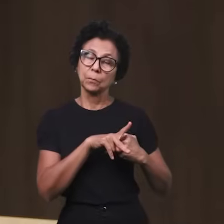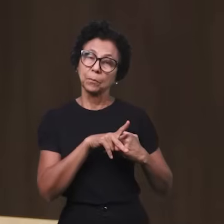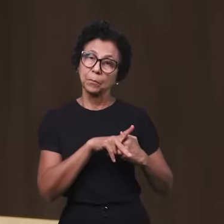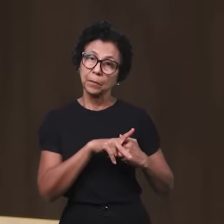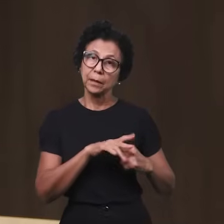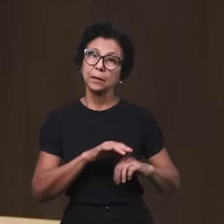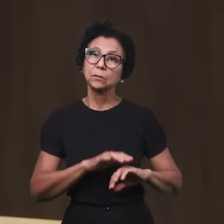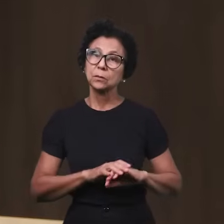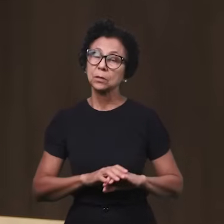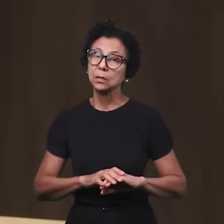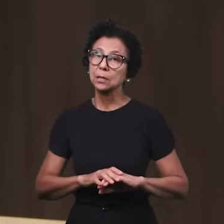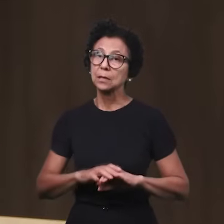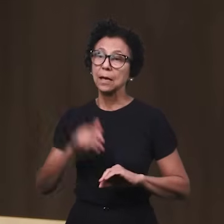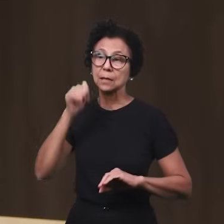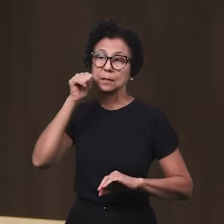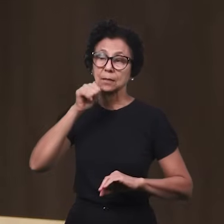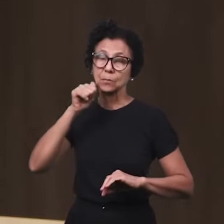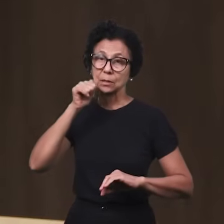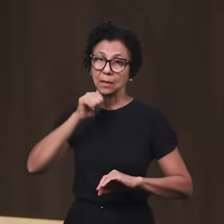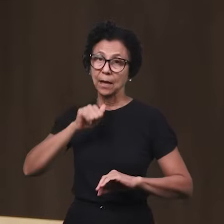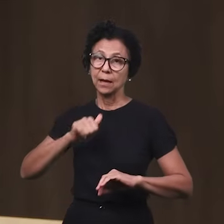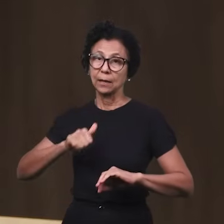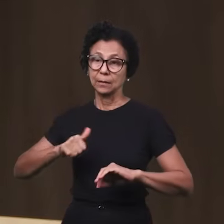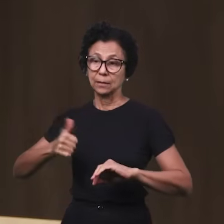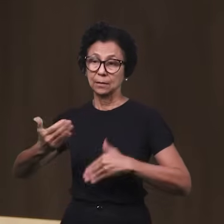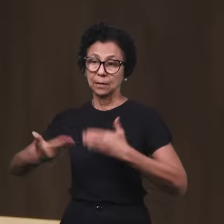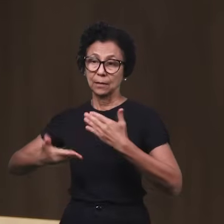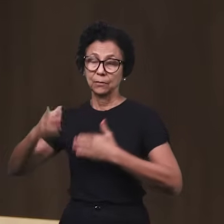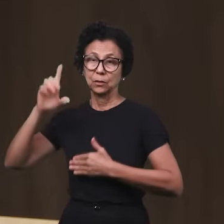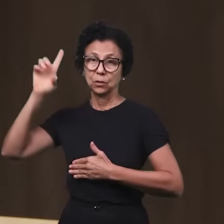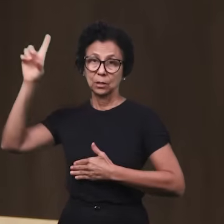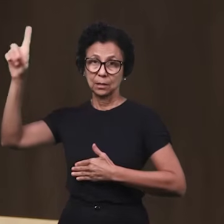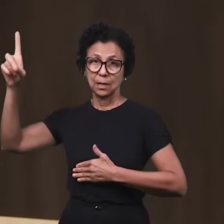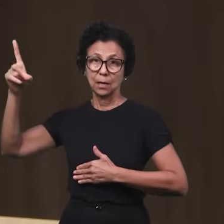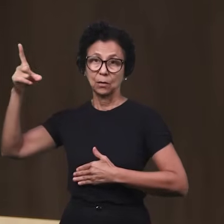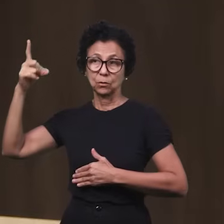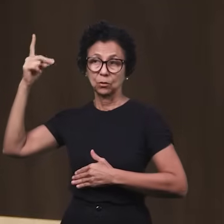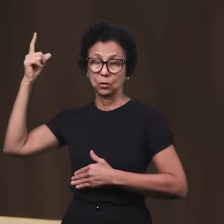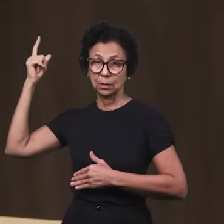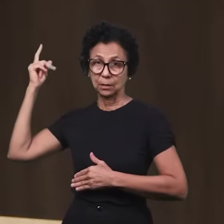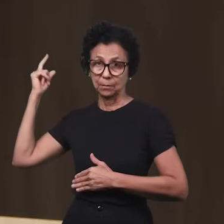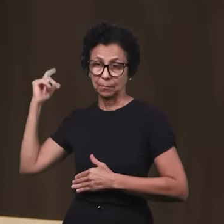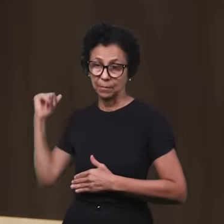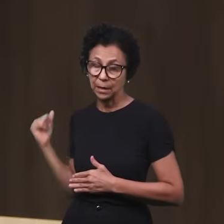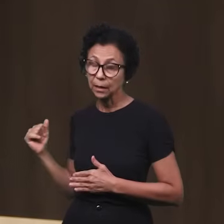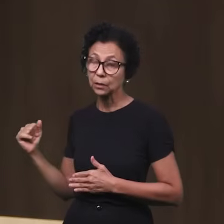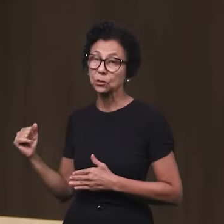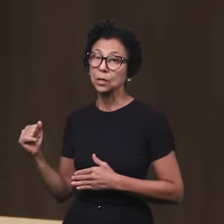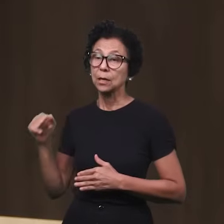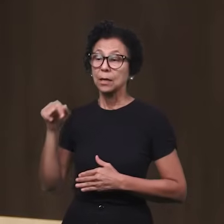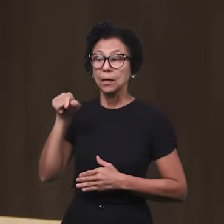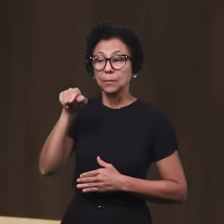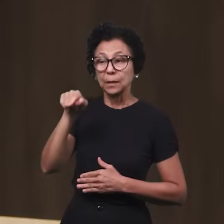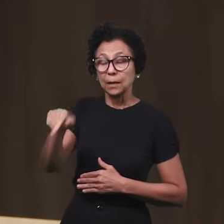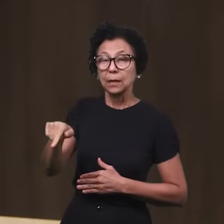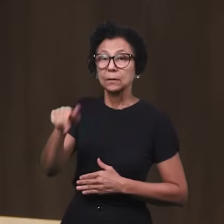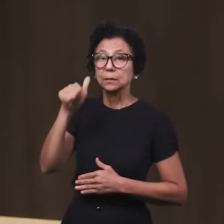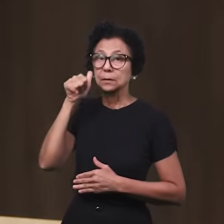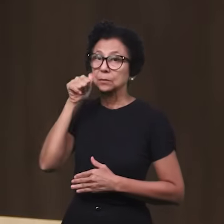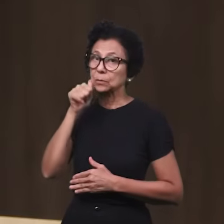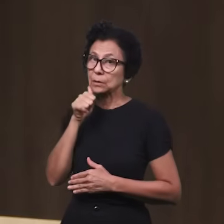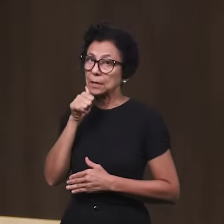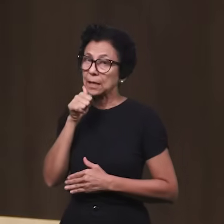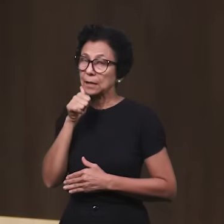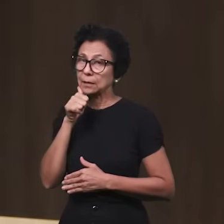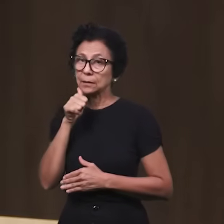à igreja, às mulheres daquela época, que olhassem não os exemplos que estavam ali naquela cultura, mas